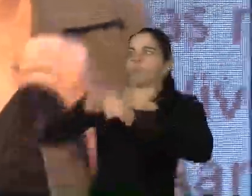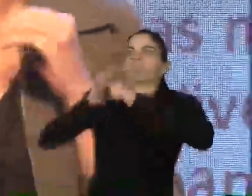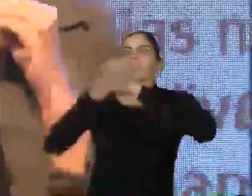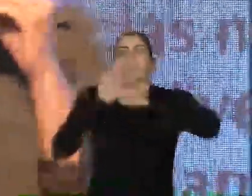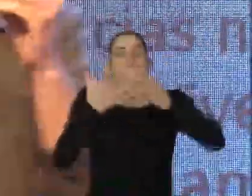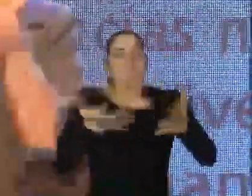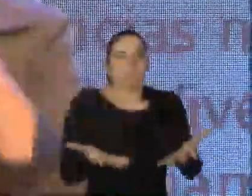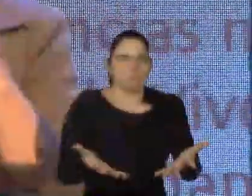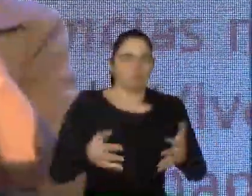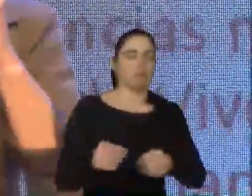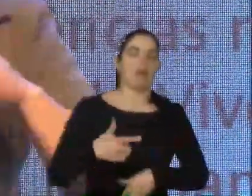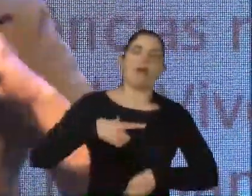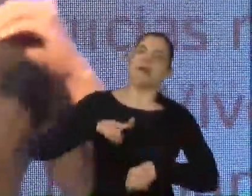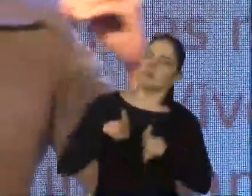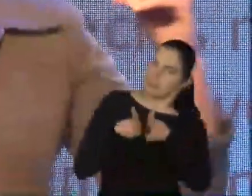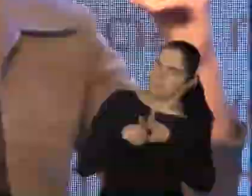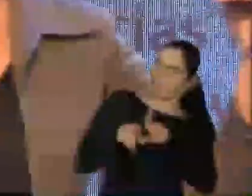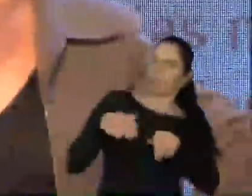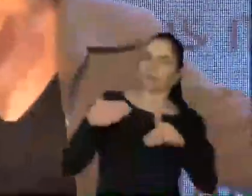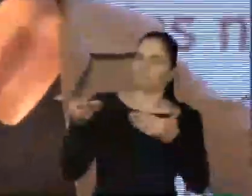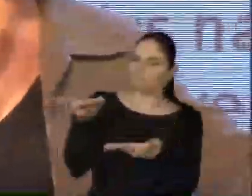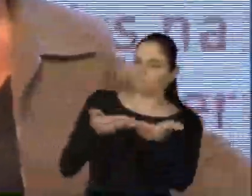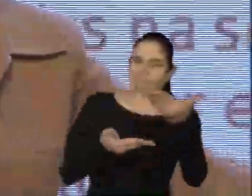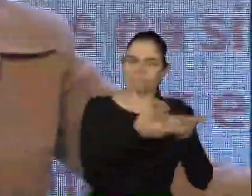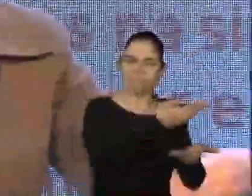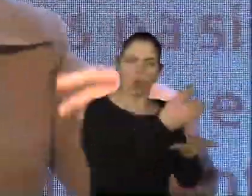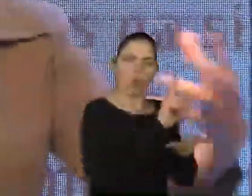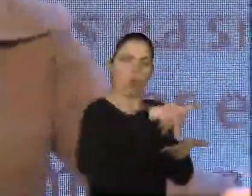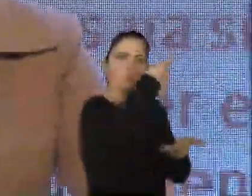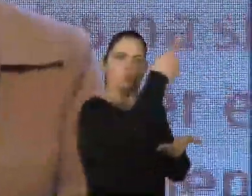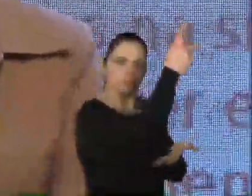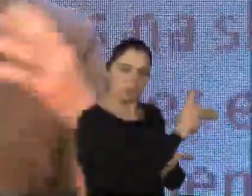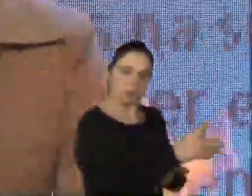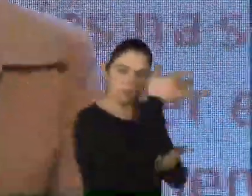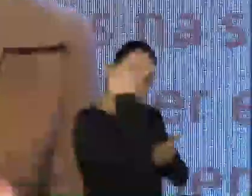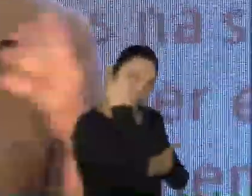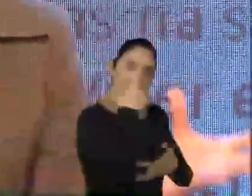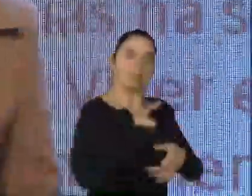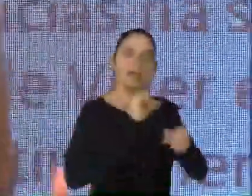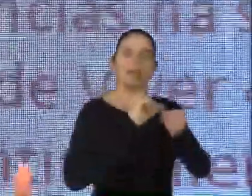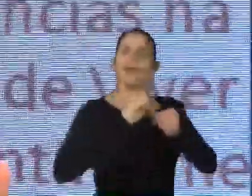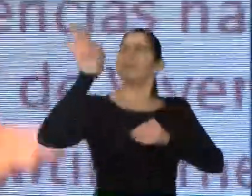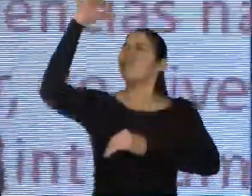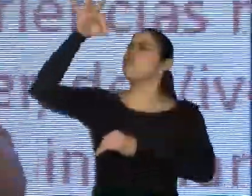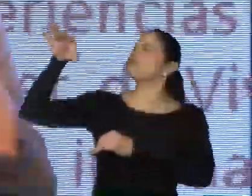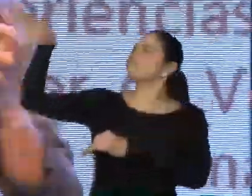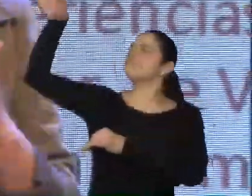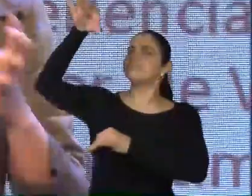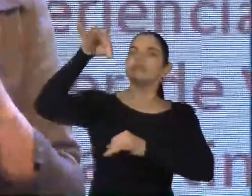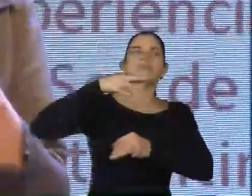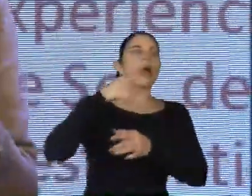nós também interagimos com os outros seres humanos, com os bichos, insetos e por aí vai. Mas